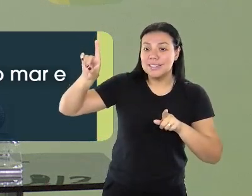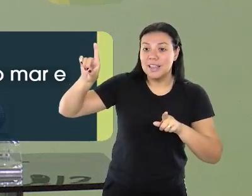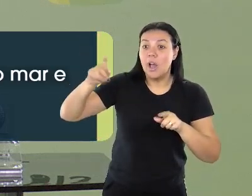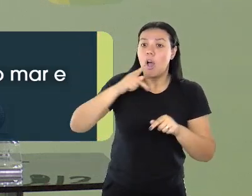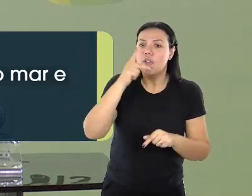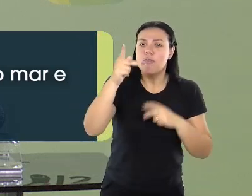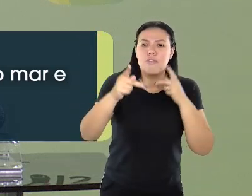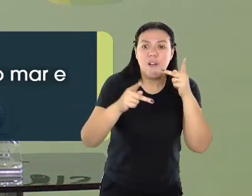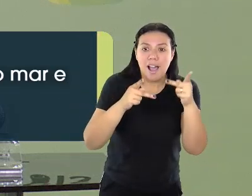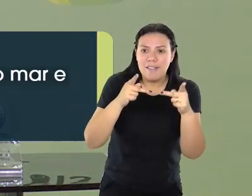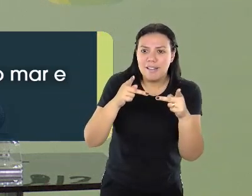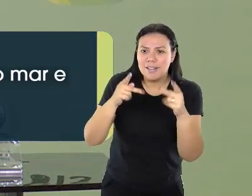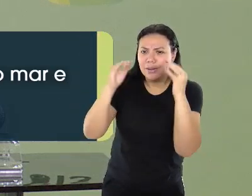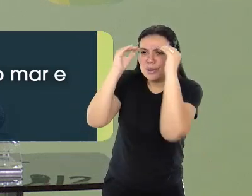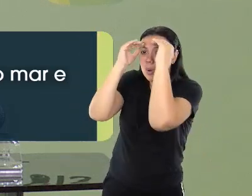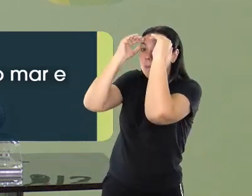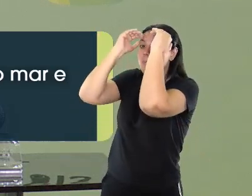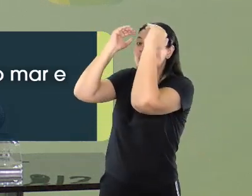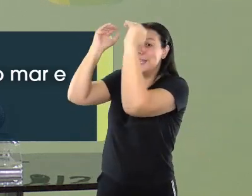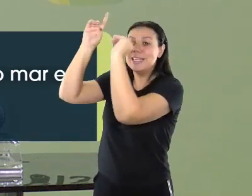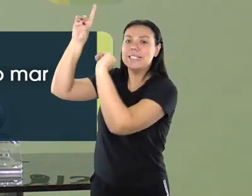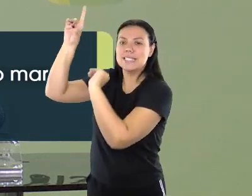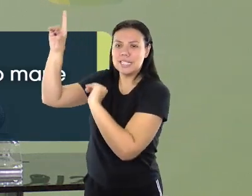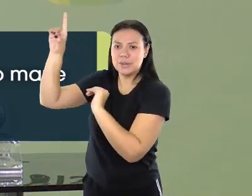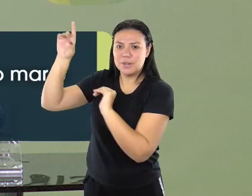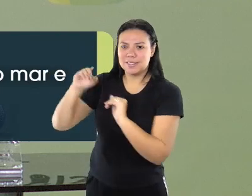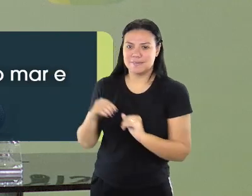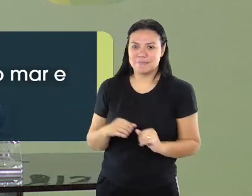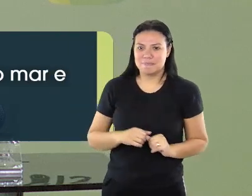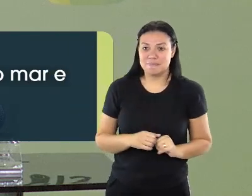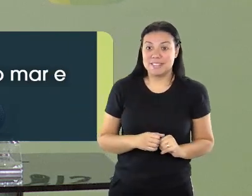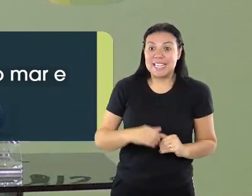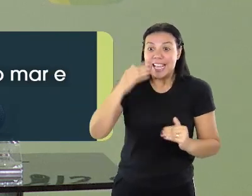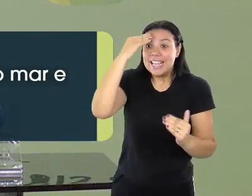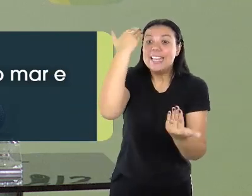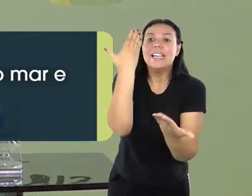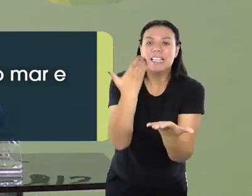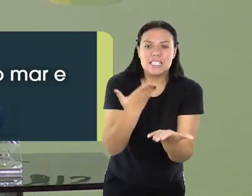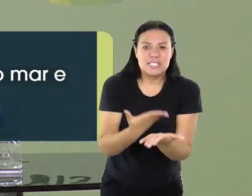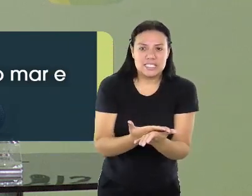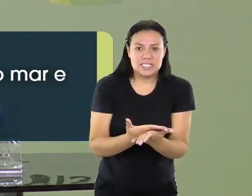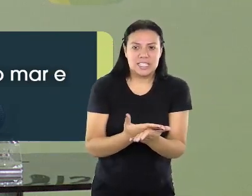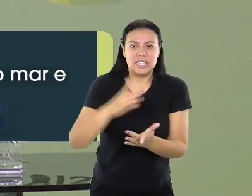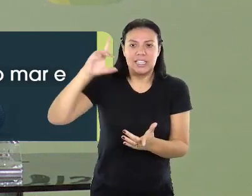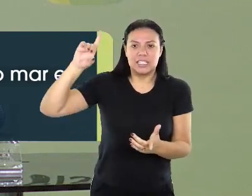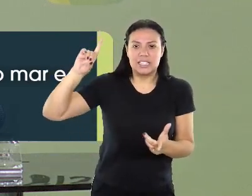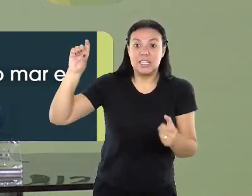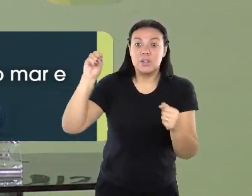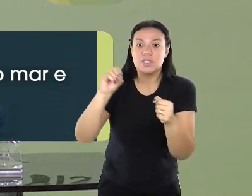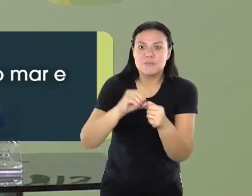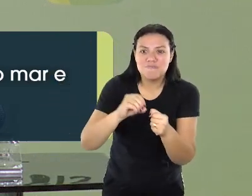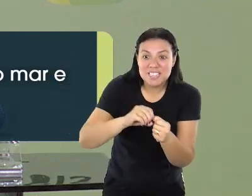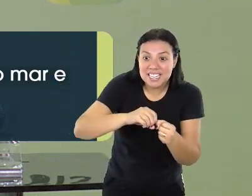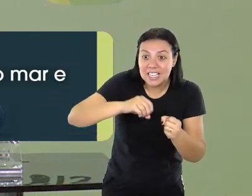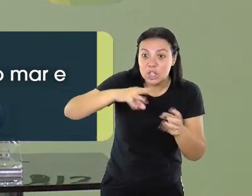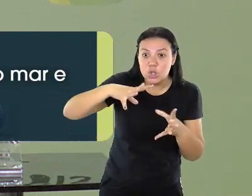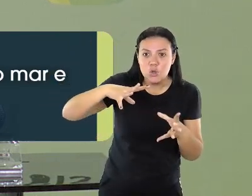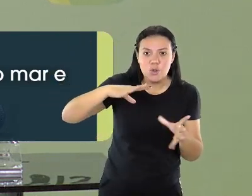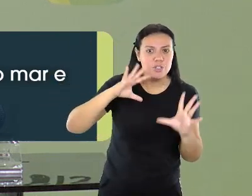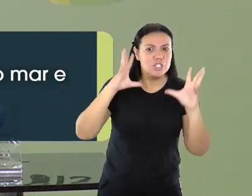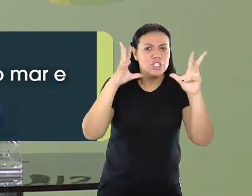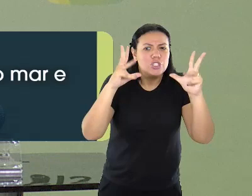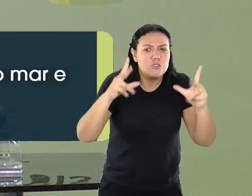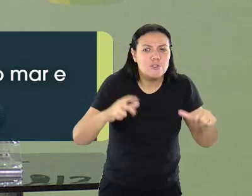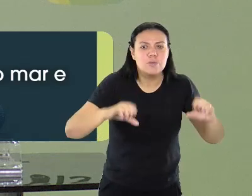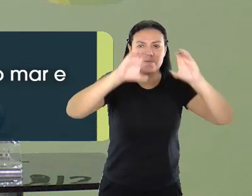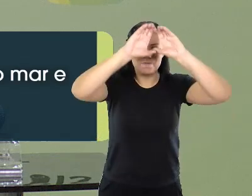ao Senhor, mas não somente isso, ele cria que Deus é o Criador, o Deus do